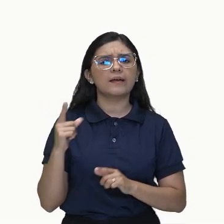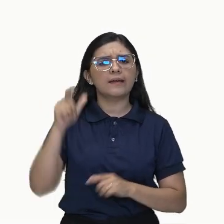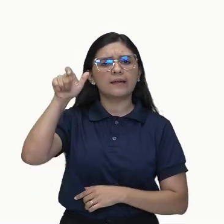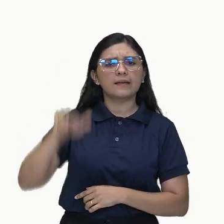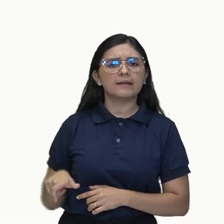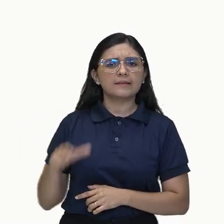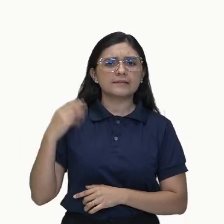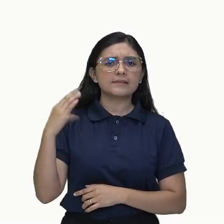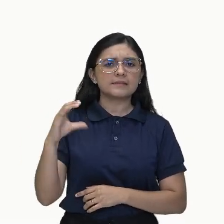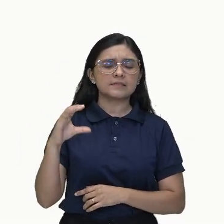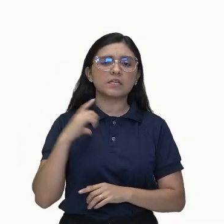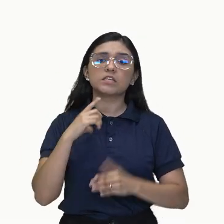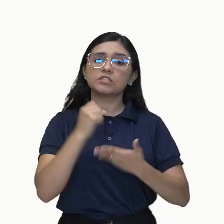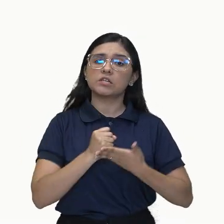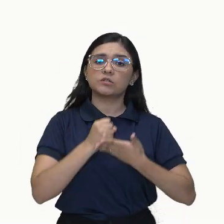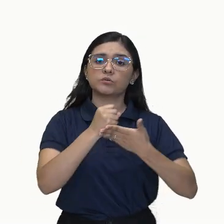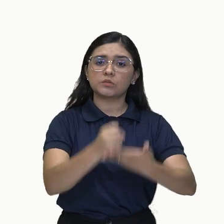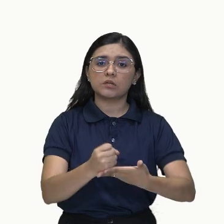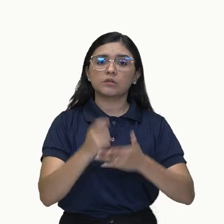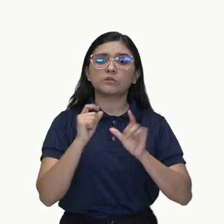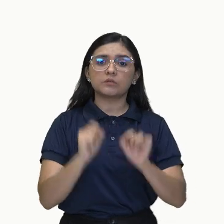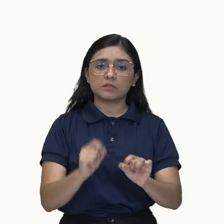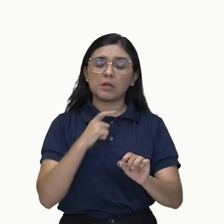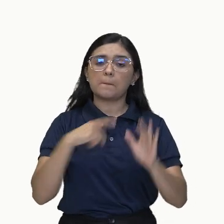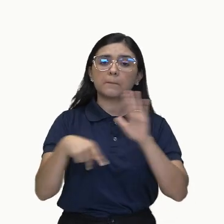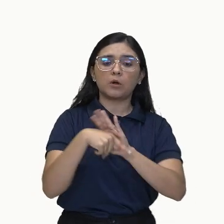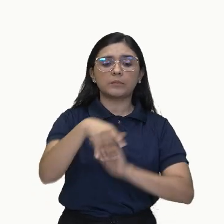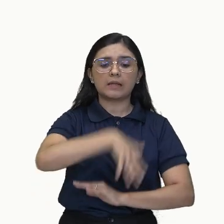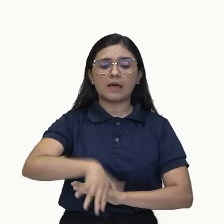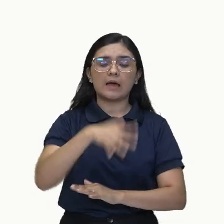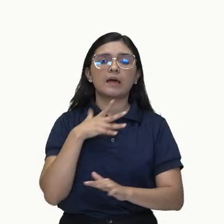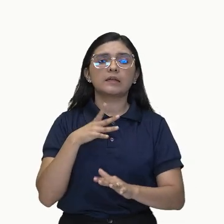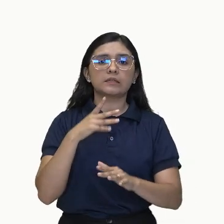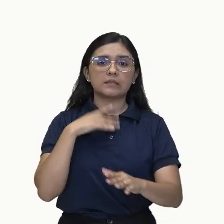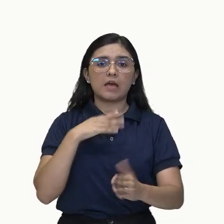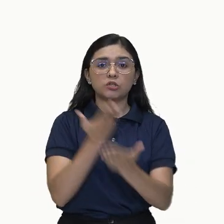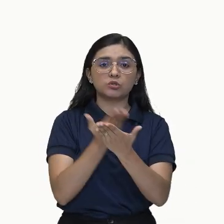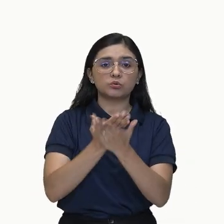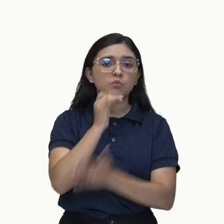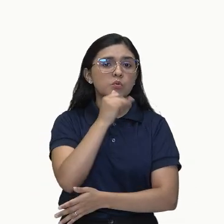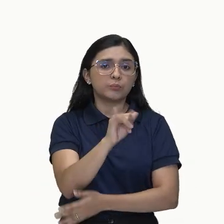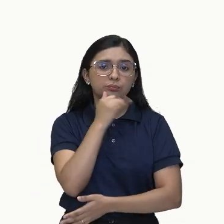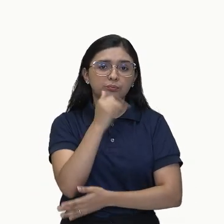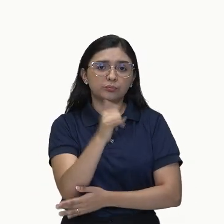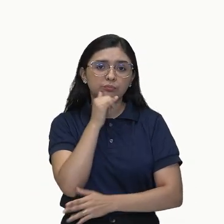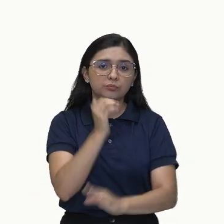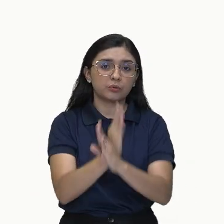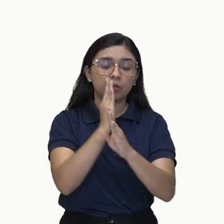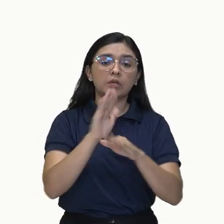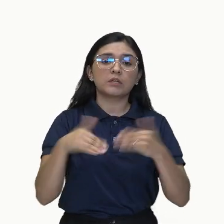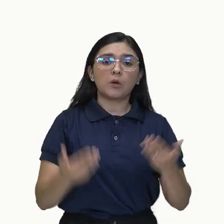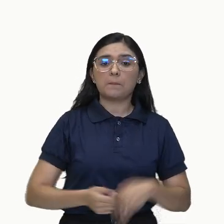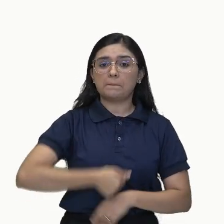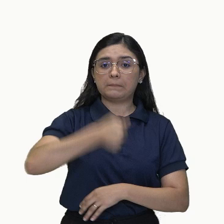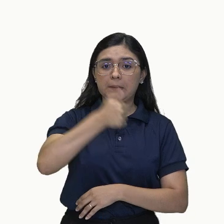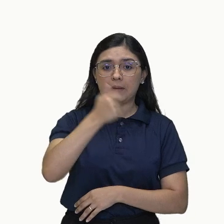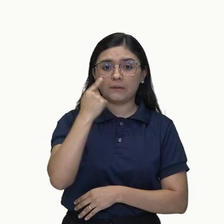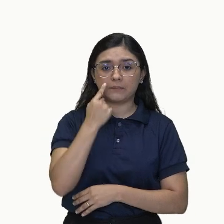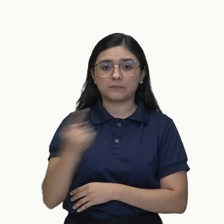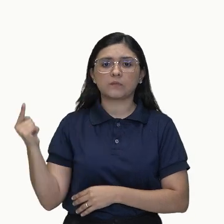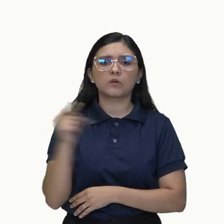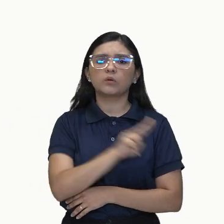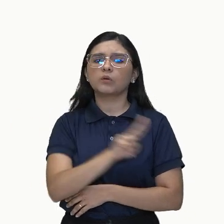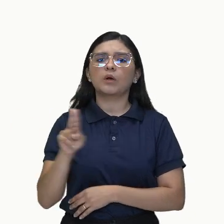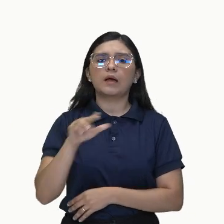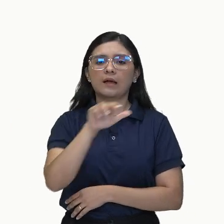cientistas contribuíram na eletrodinâmica. Vejam aí que esse primeiro,